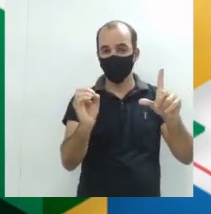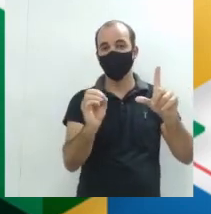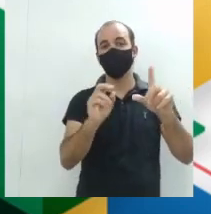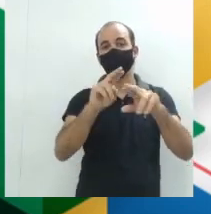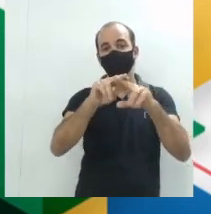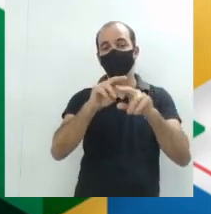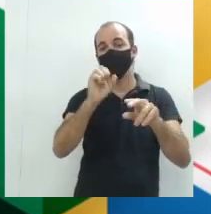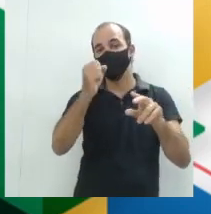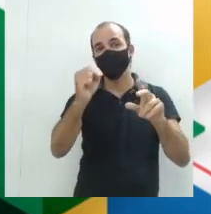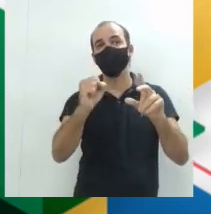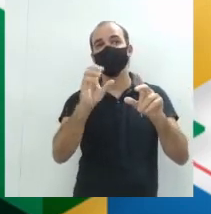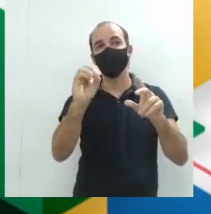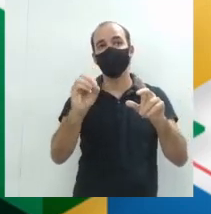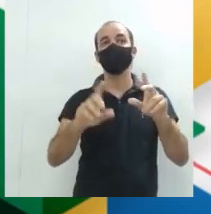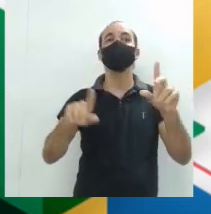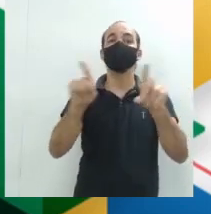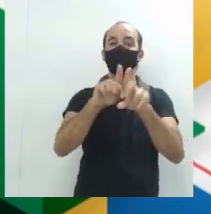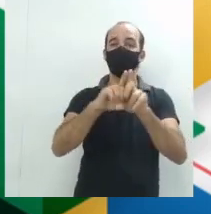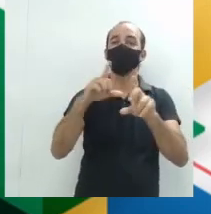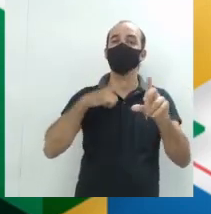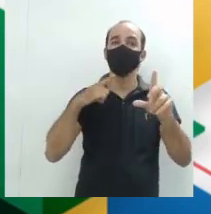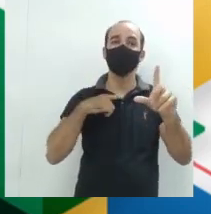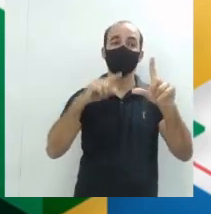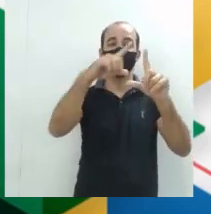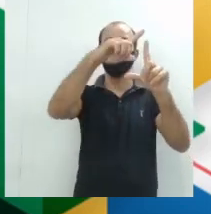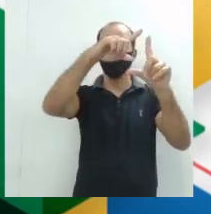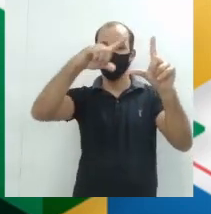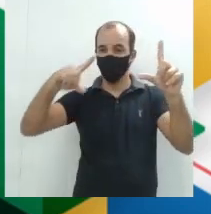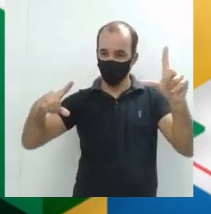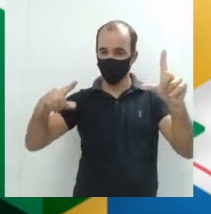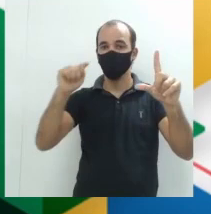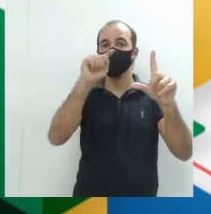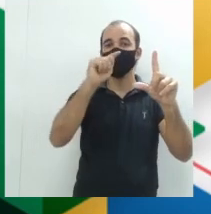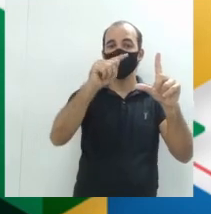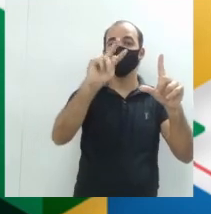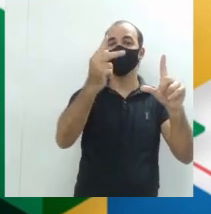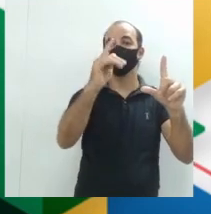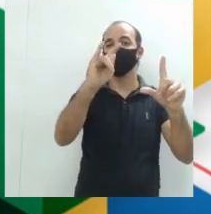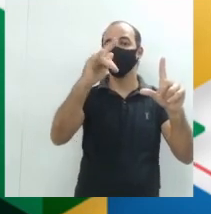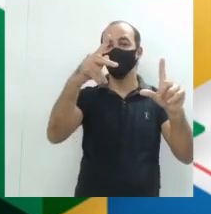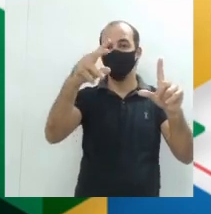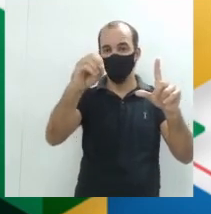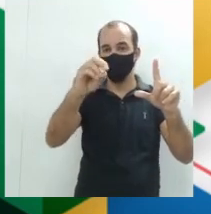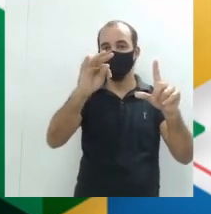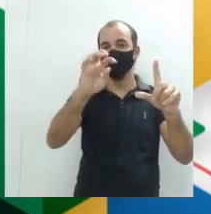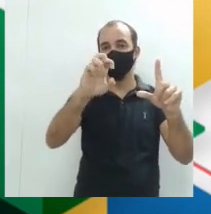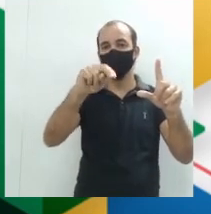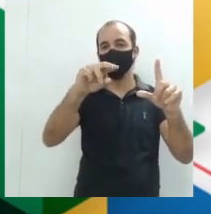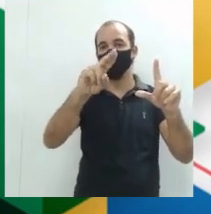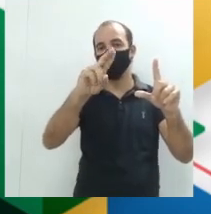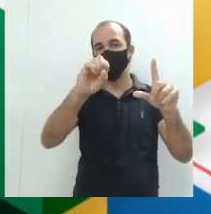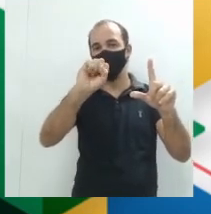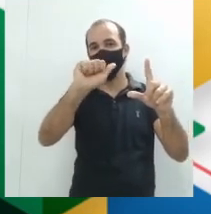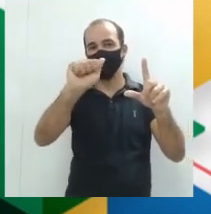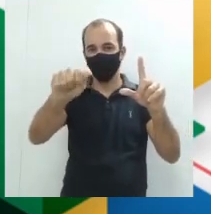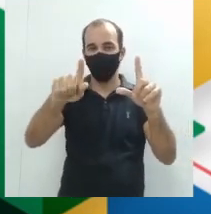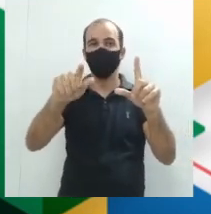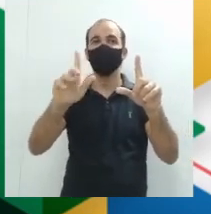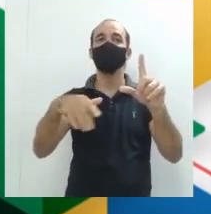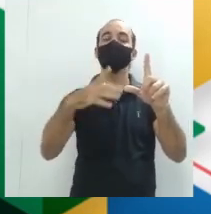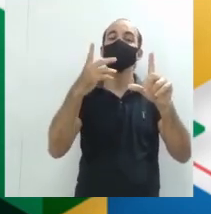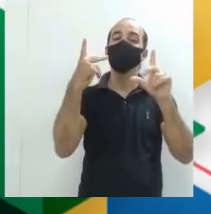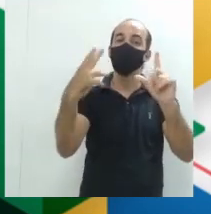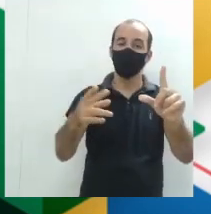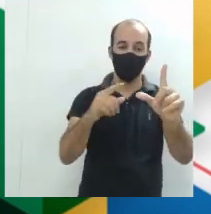à soma dos quadrados dos catetos. Então, D vai ser igual a 100 metros. Isso quer dizer,